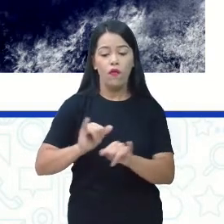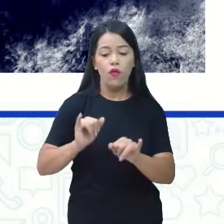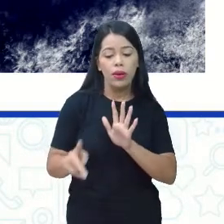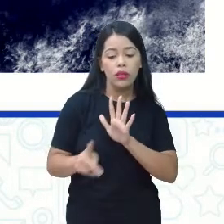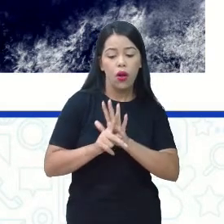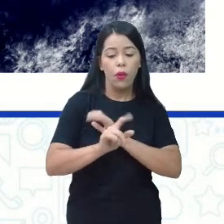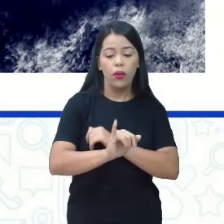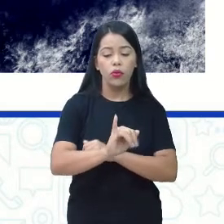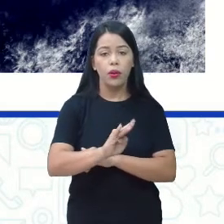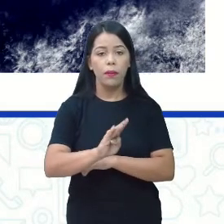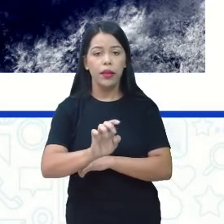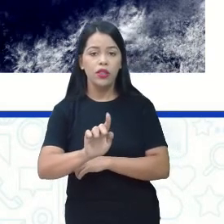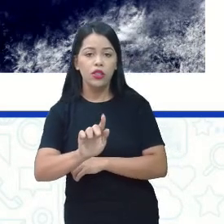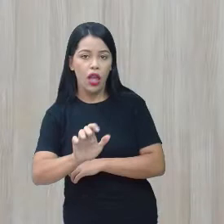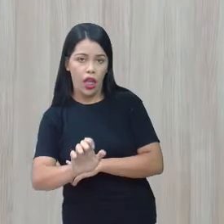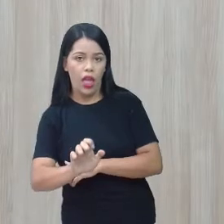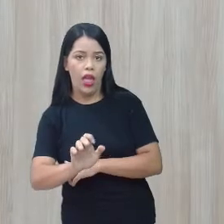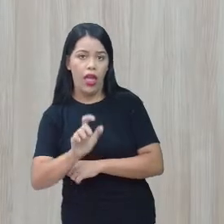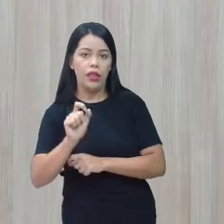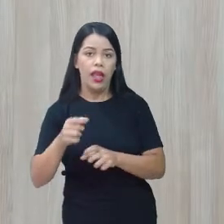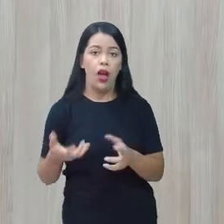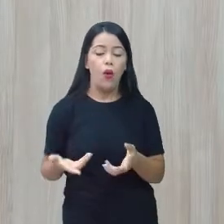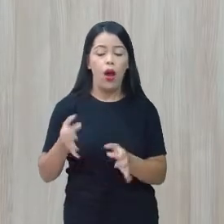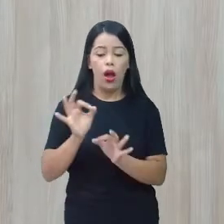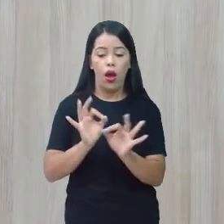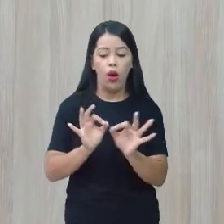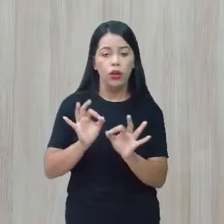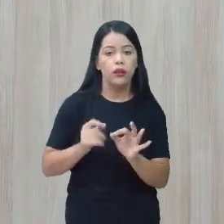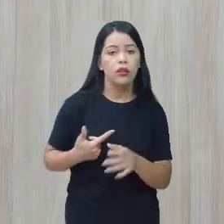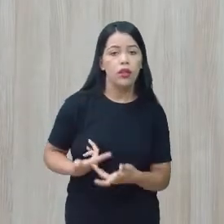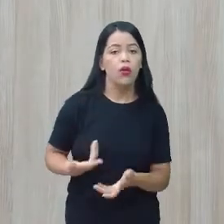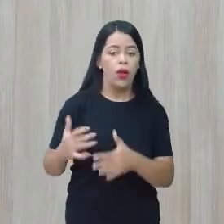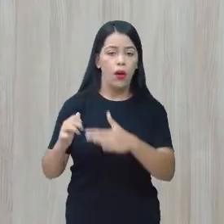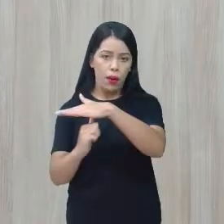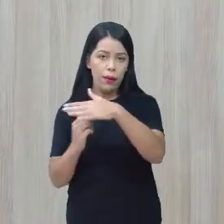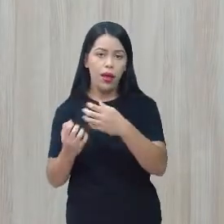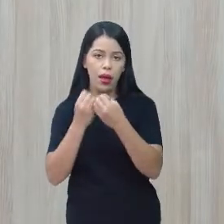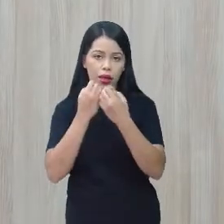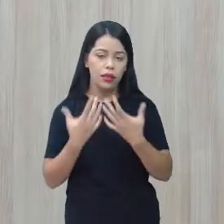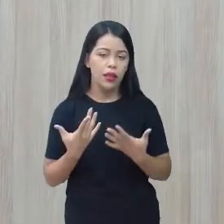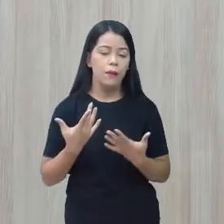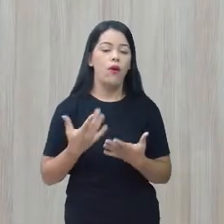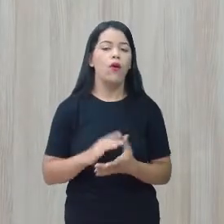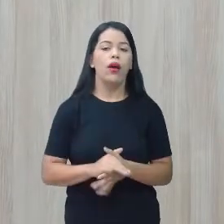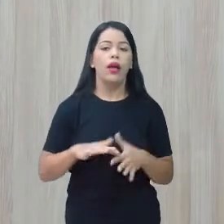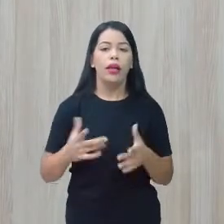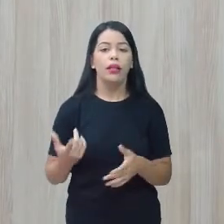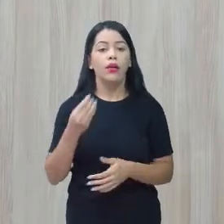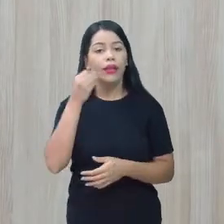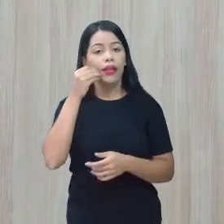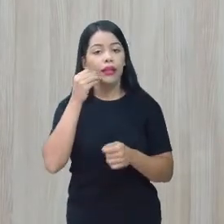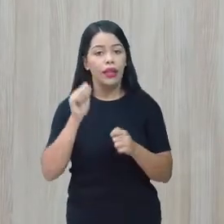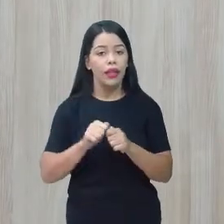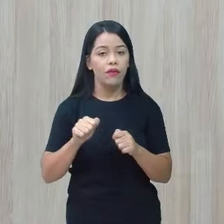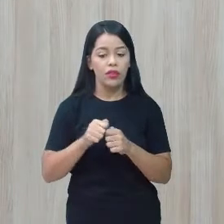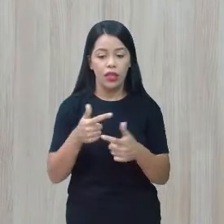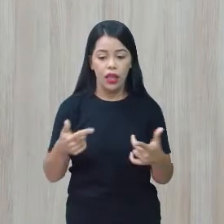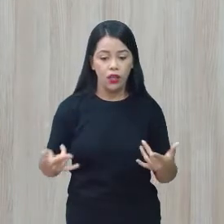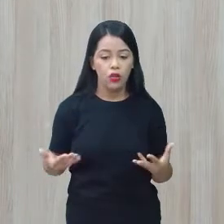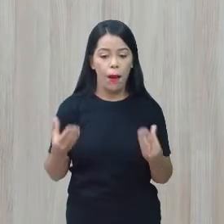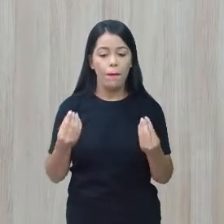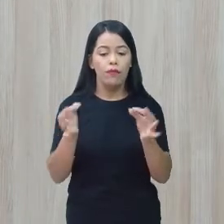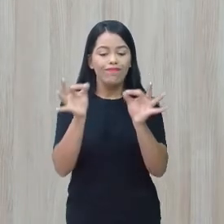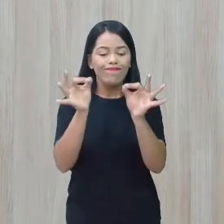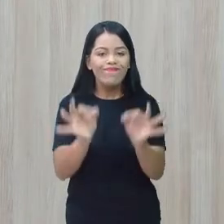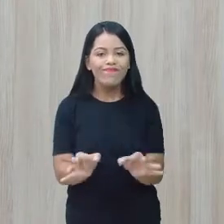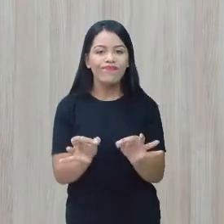que está ali medida por um órgão sério que tem a possibilidade de ser o quão mais assertivo puder, né, nessa medição. Uma